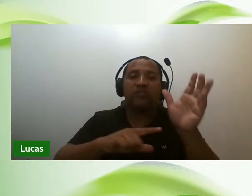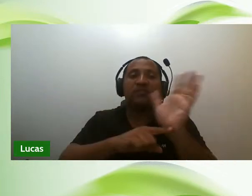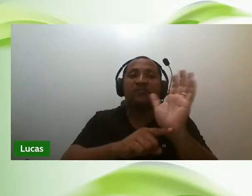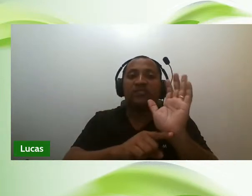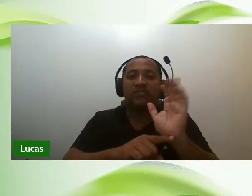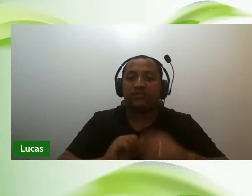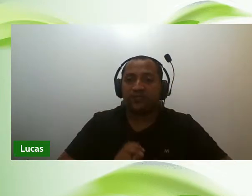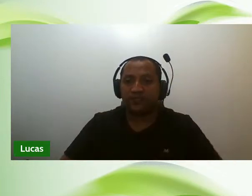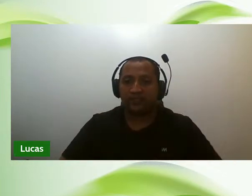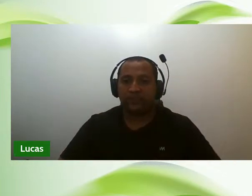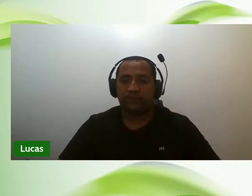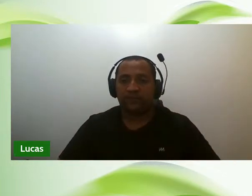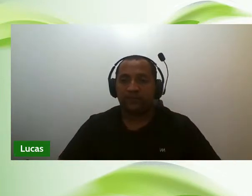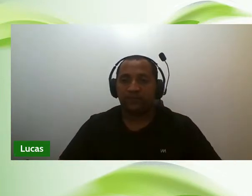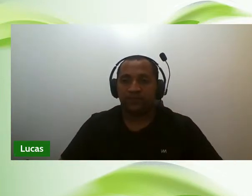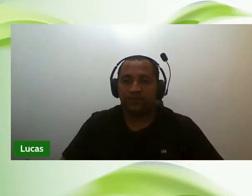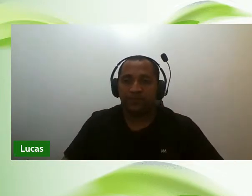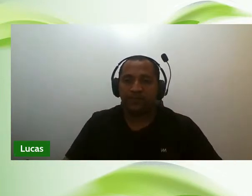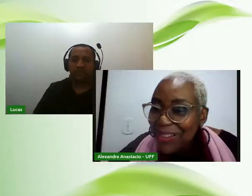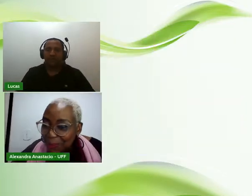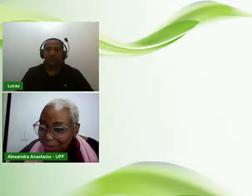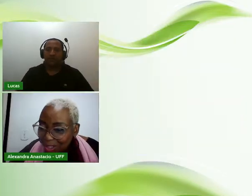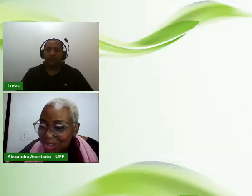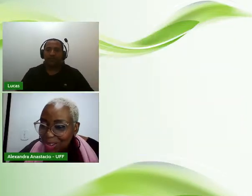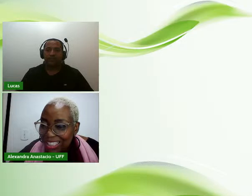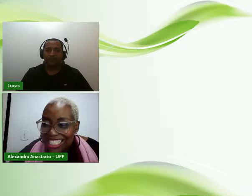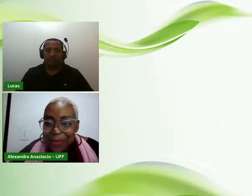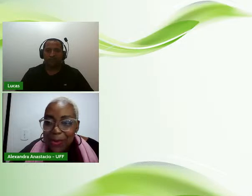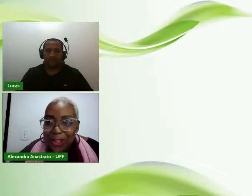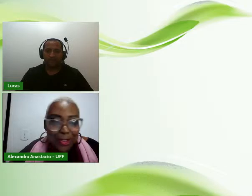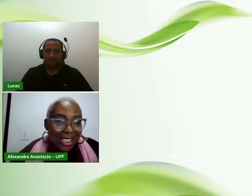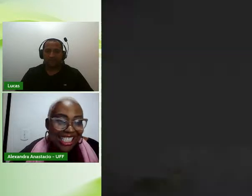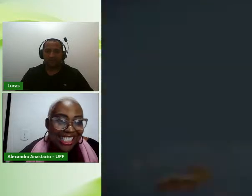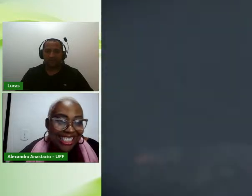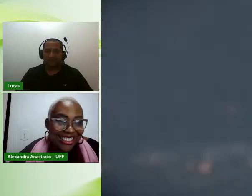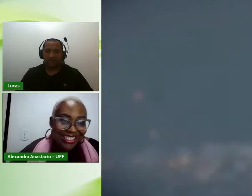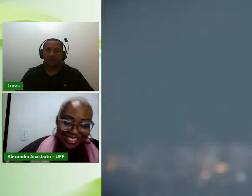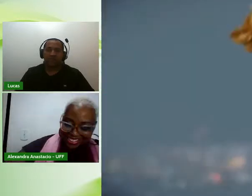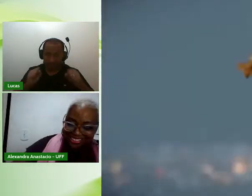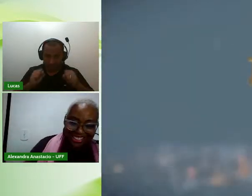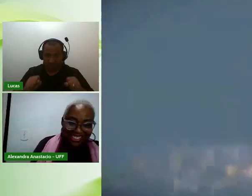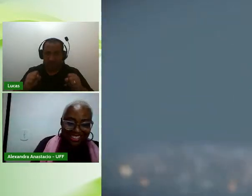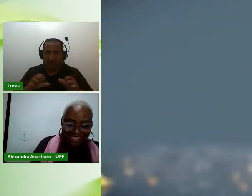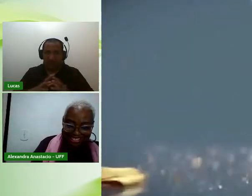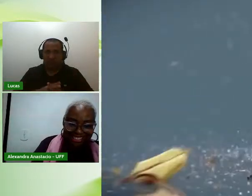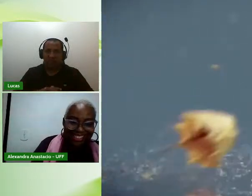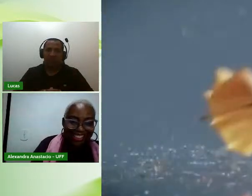pequeno vídeo, pode colocar sim, por favor, Adriana.